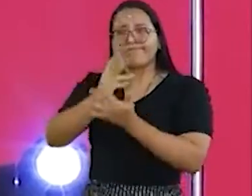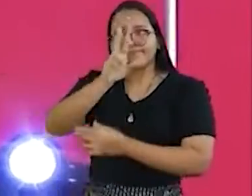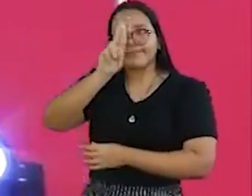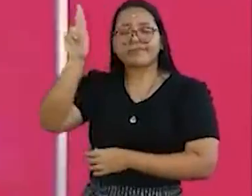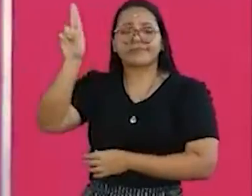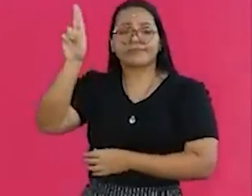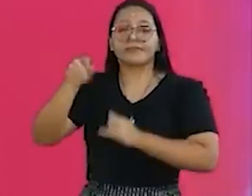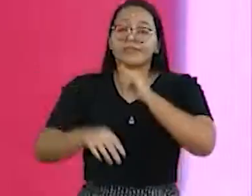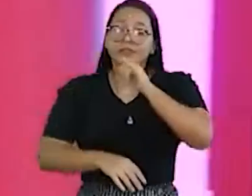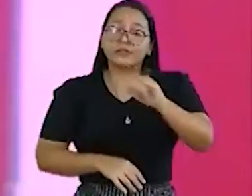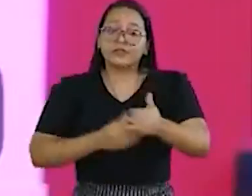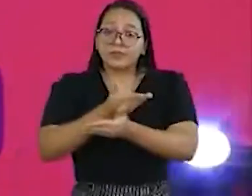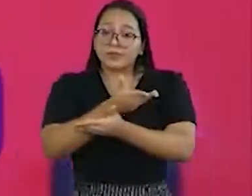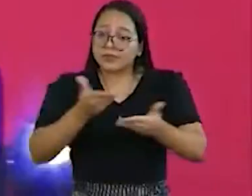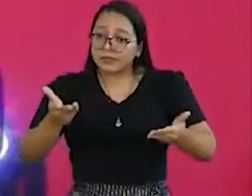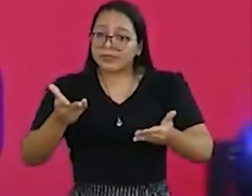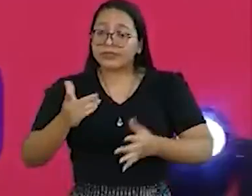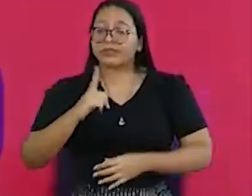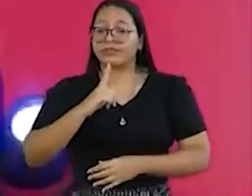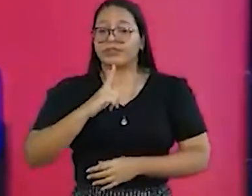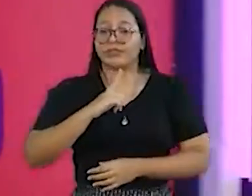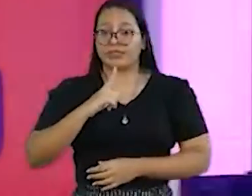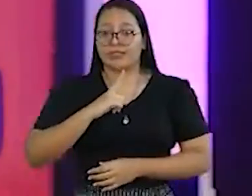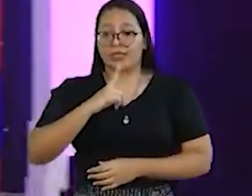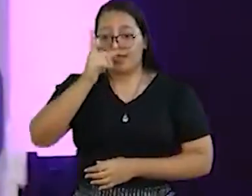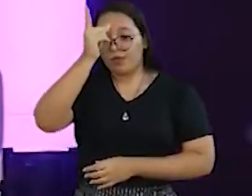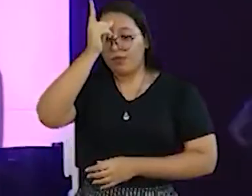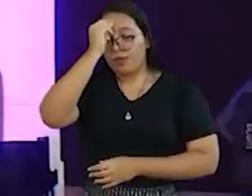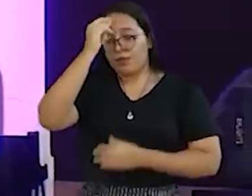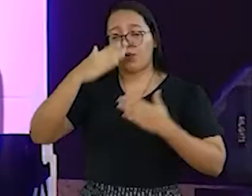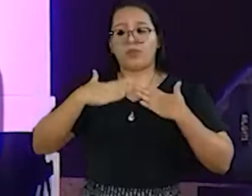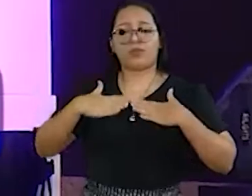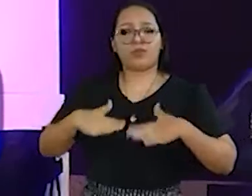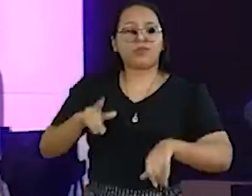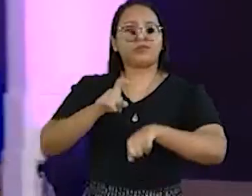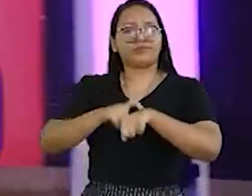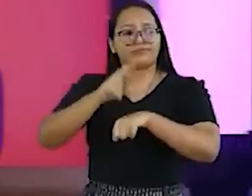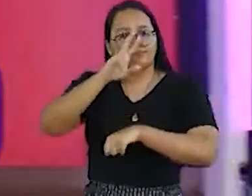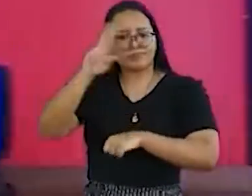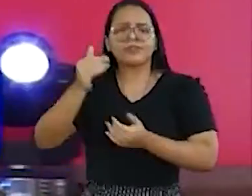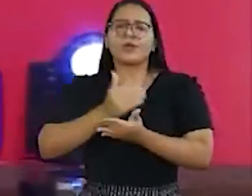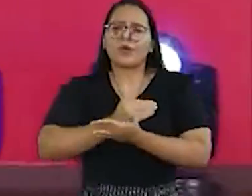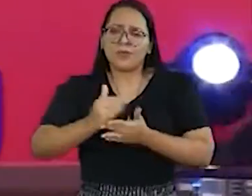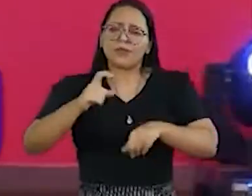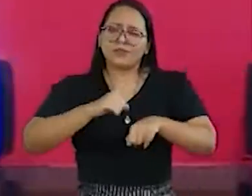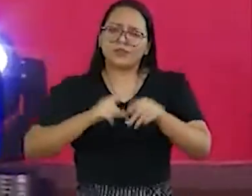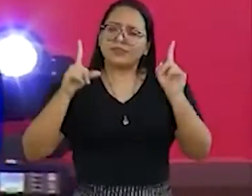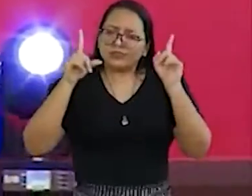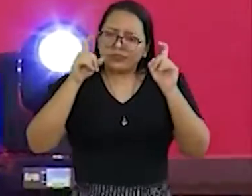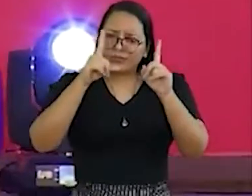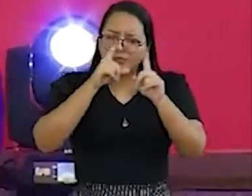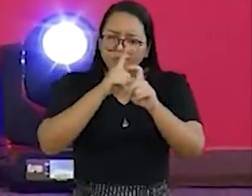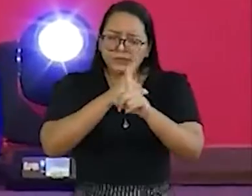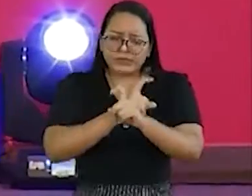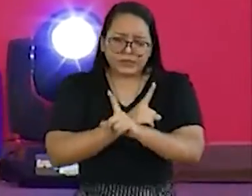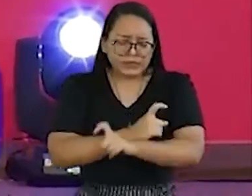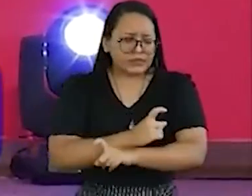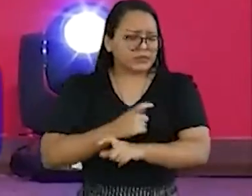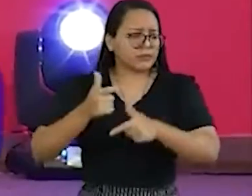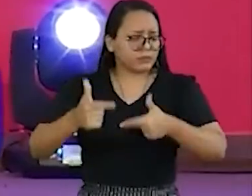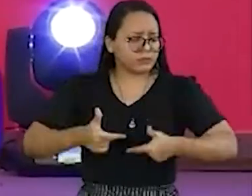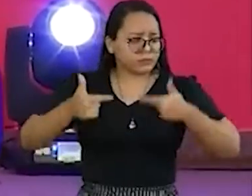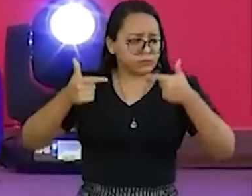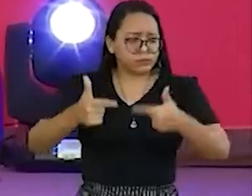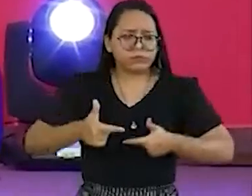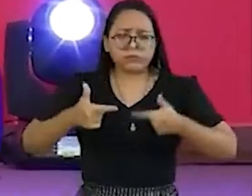eu dizer algo para você. Quem deita e descansa no tempo do Senhor, começa a andar no meio do deserto, começa a ver arbusto pegar fogo, começa a